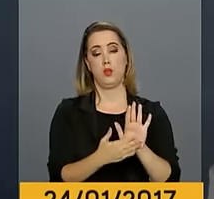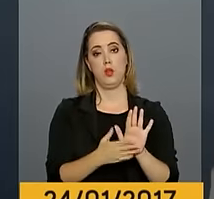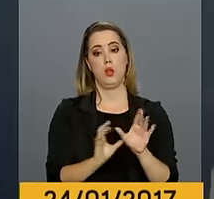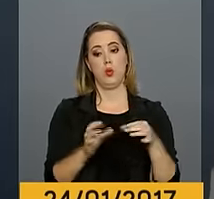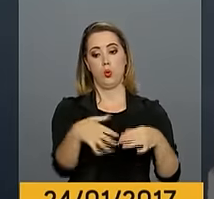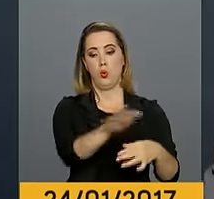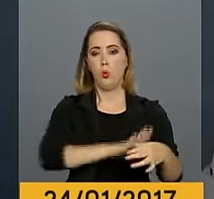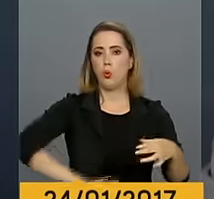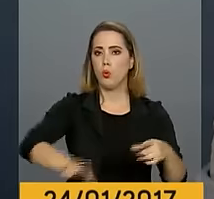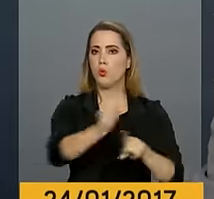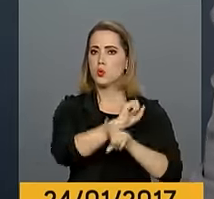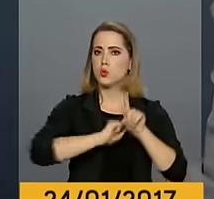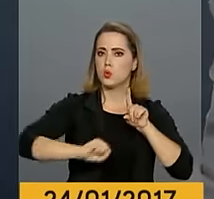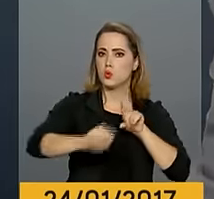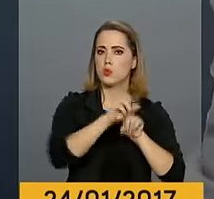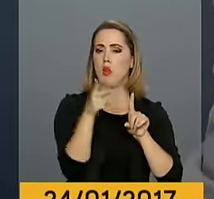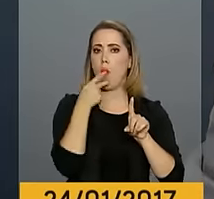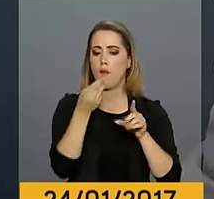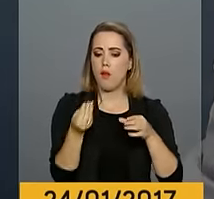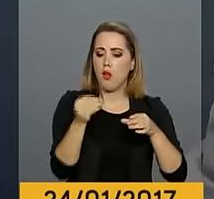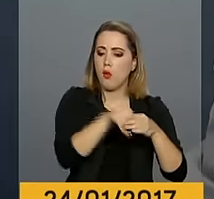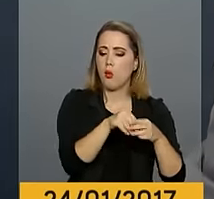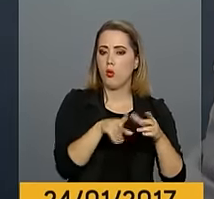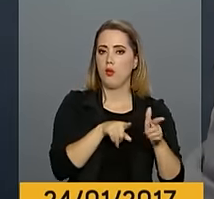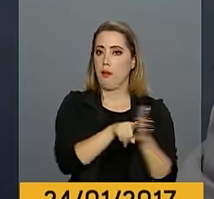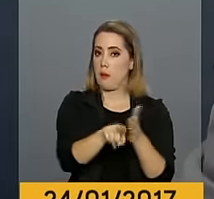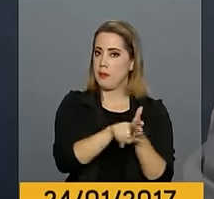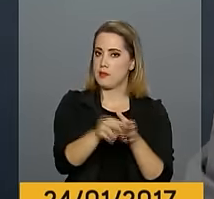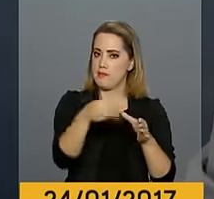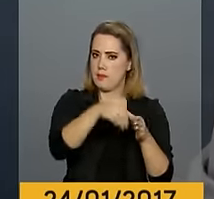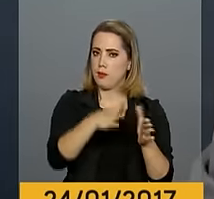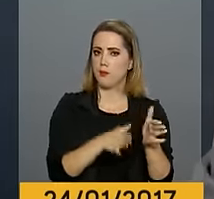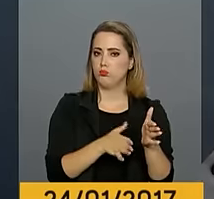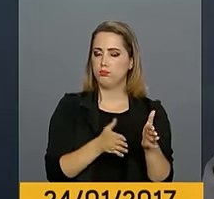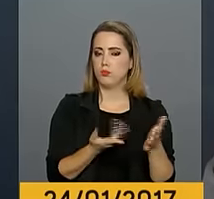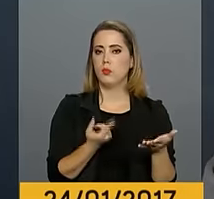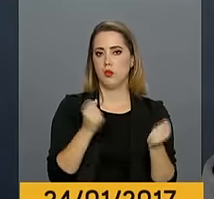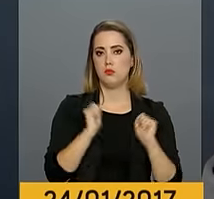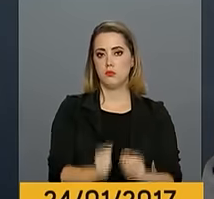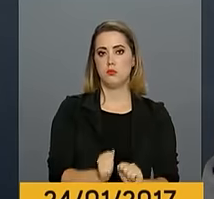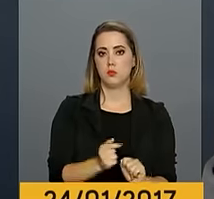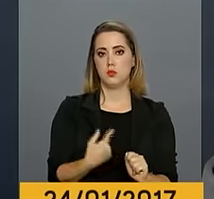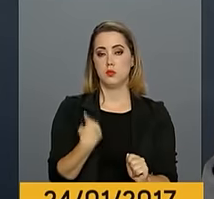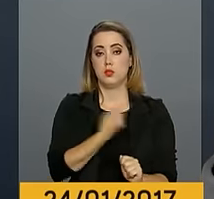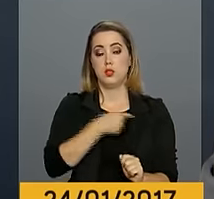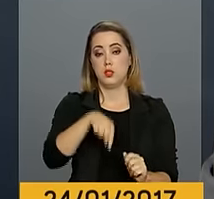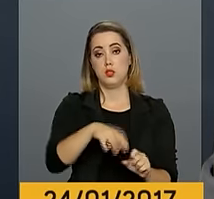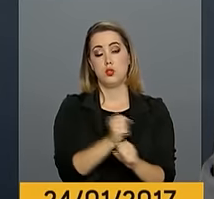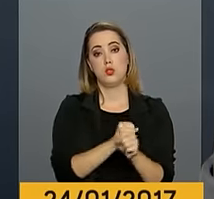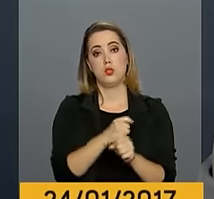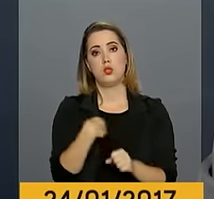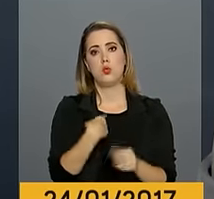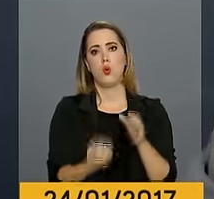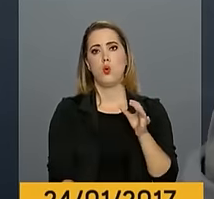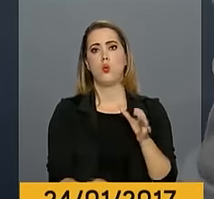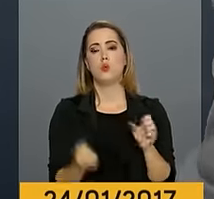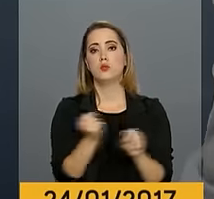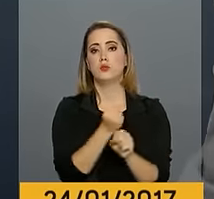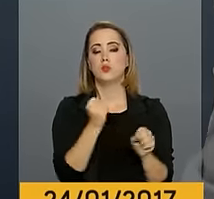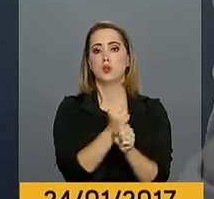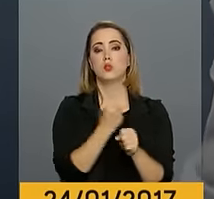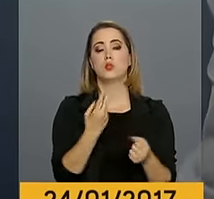de encaixar a questão da pesquisa, né? Nos permite que neste ano nós vamos construir cerca de 500